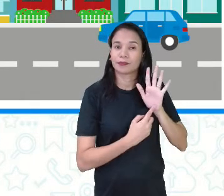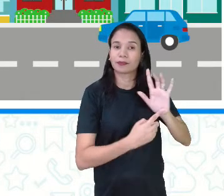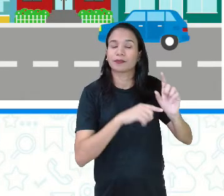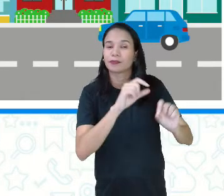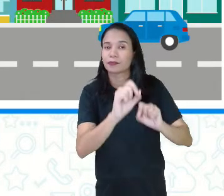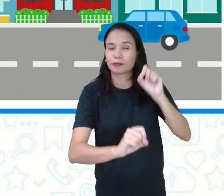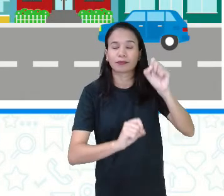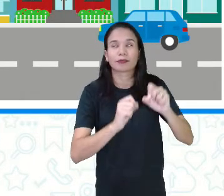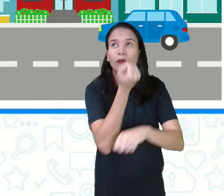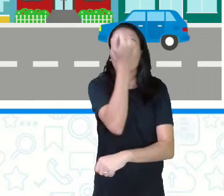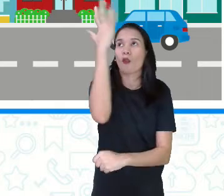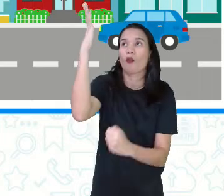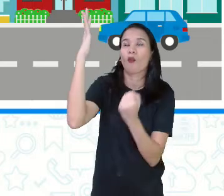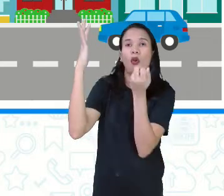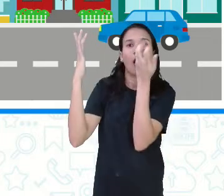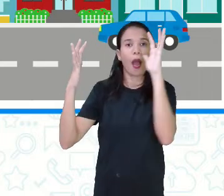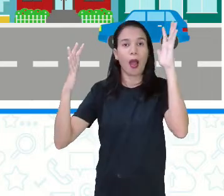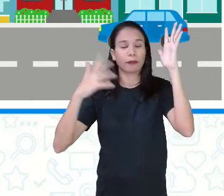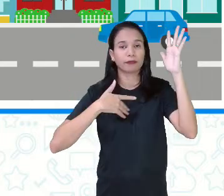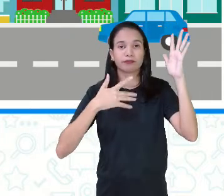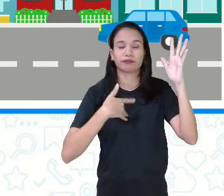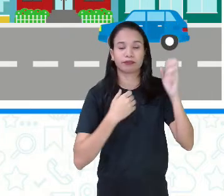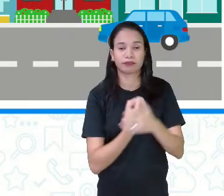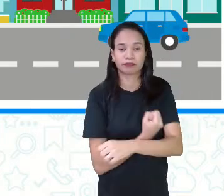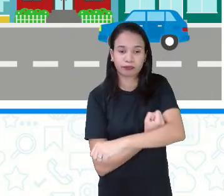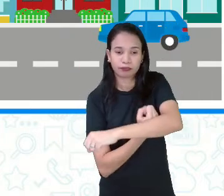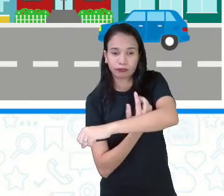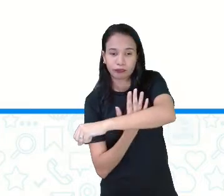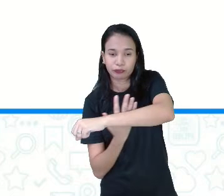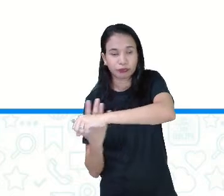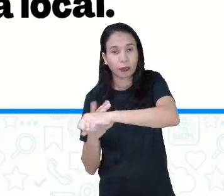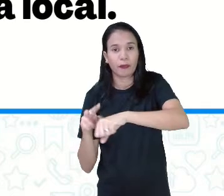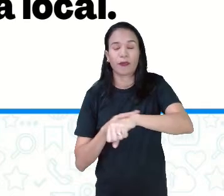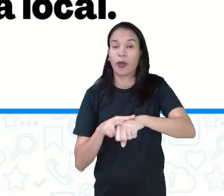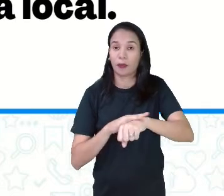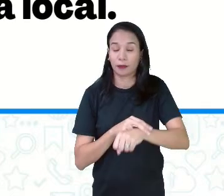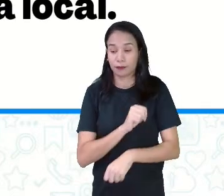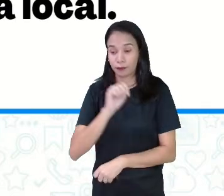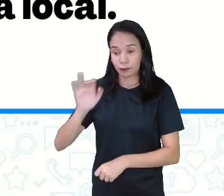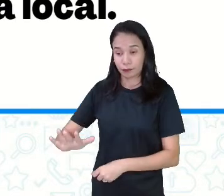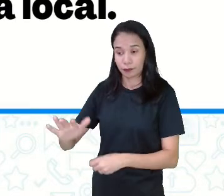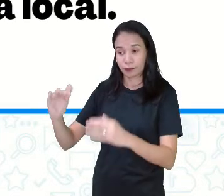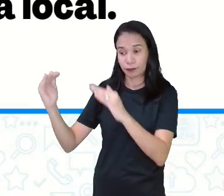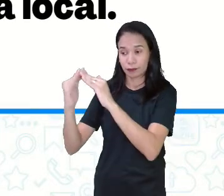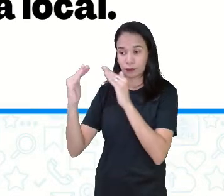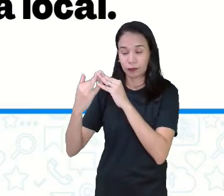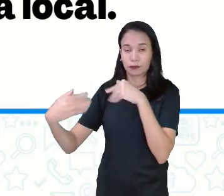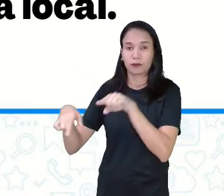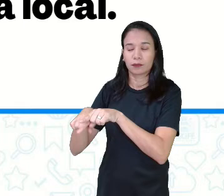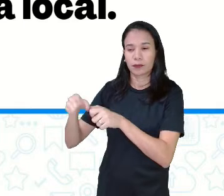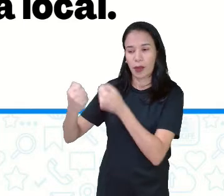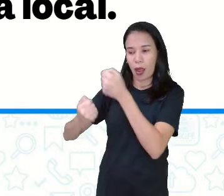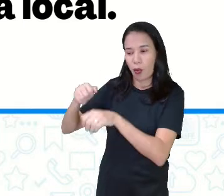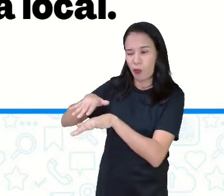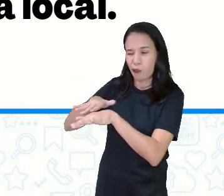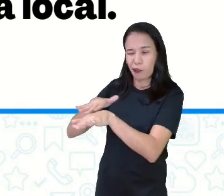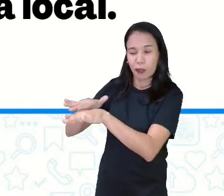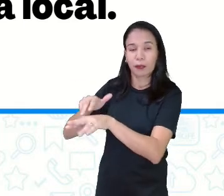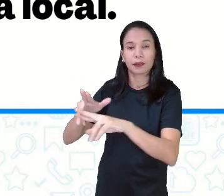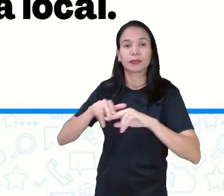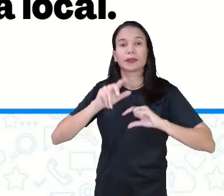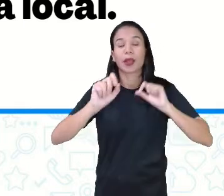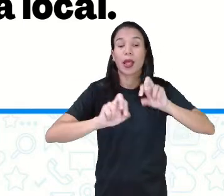apresenta mais árvore, mais vegetação, a cidade, mais casas e mais carro. As diferenças